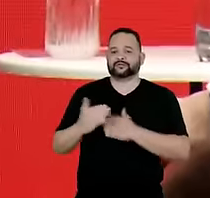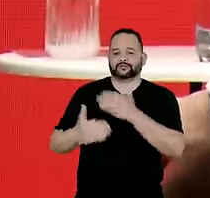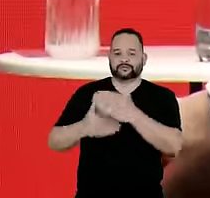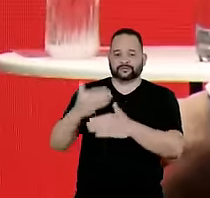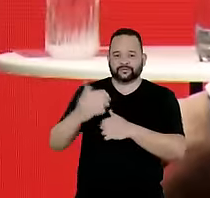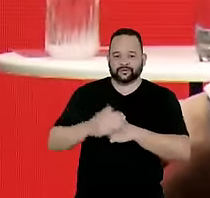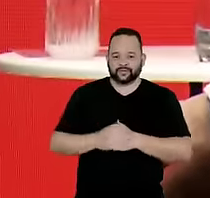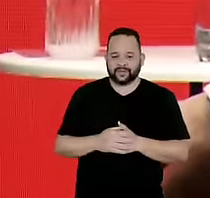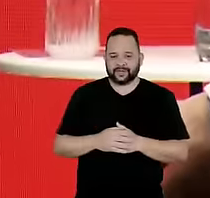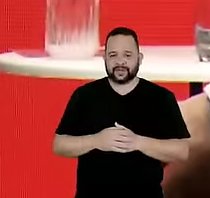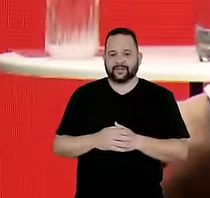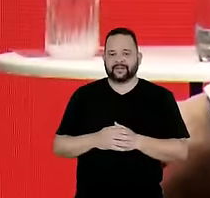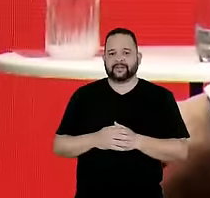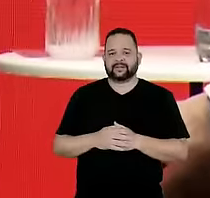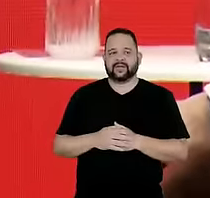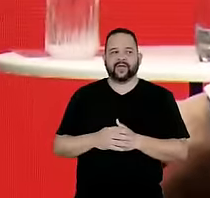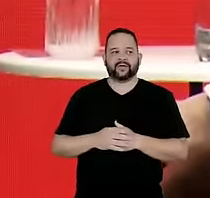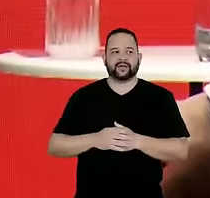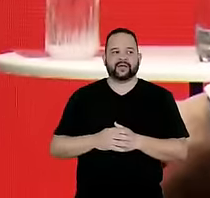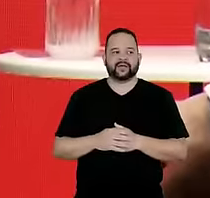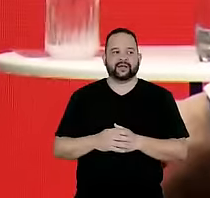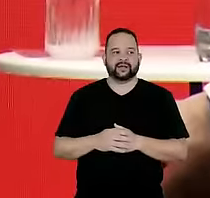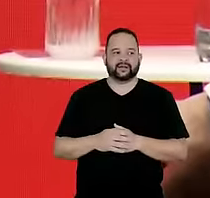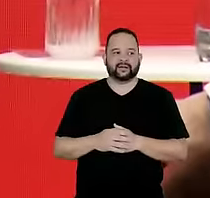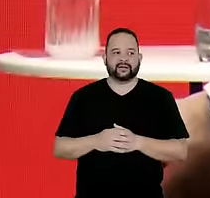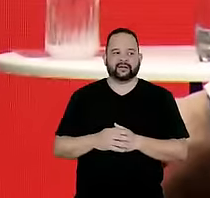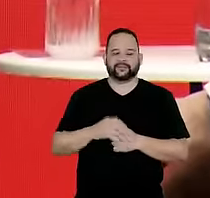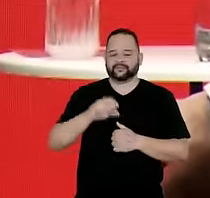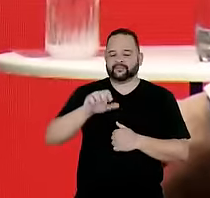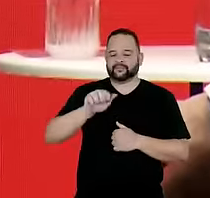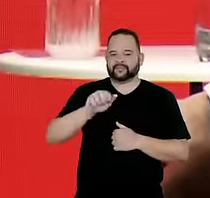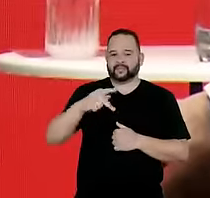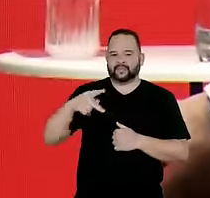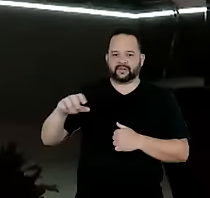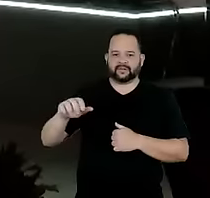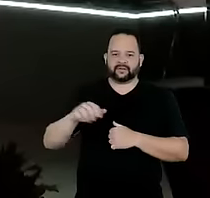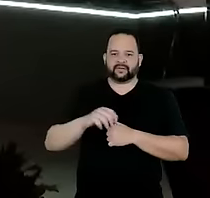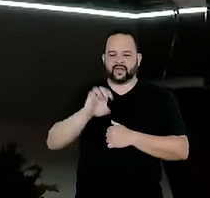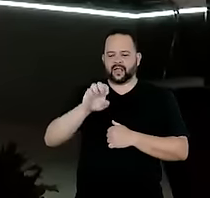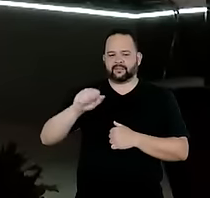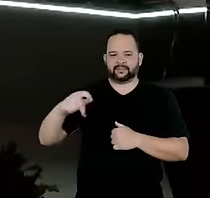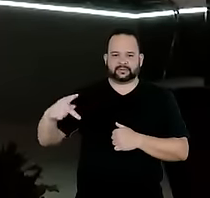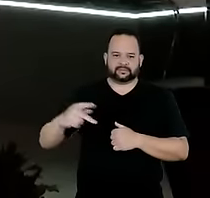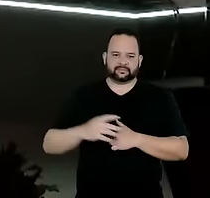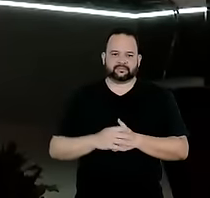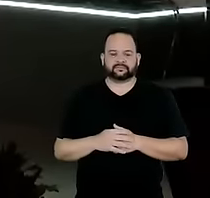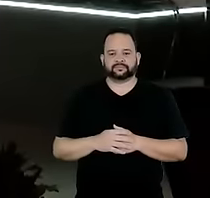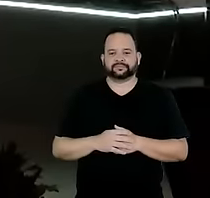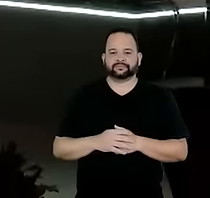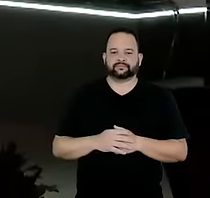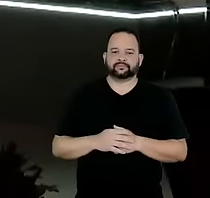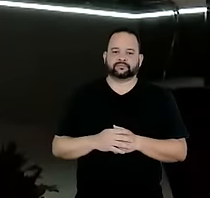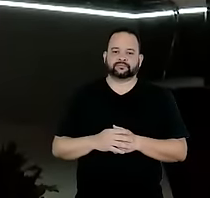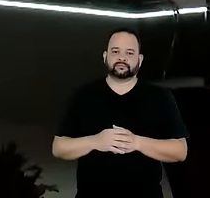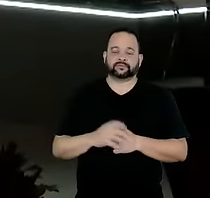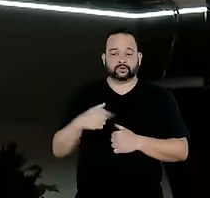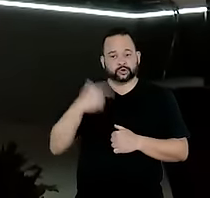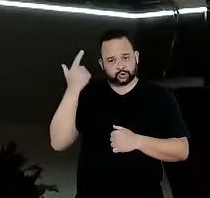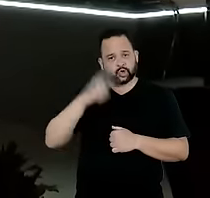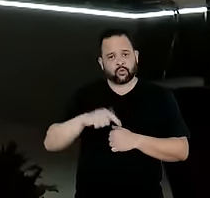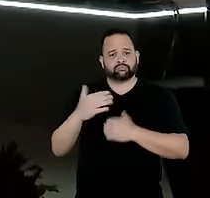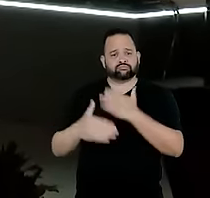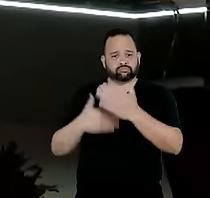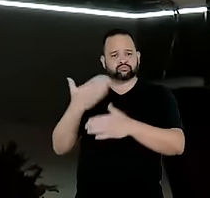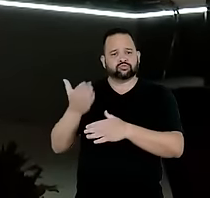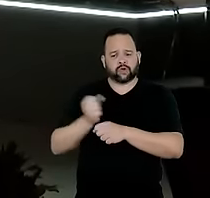equid que olha muito mais o micro né das empresas mas olha também o macro obviamente e a gente foi bem sucedido por por bastante tempo